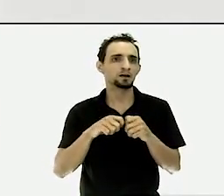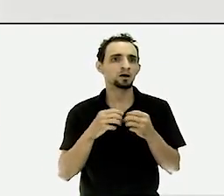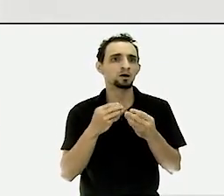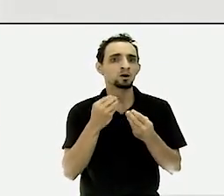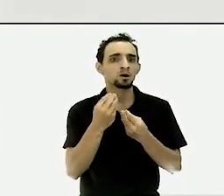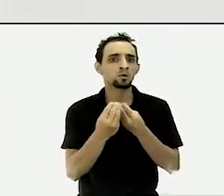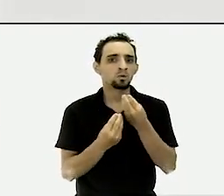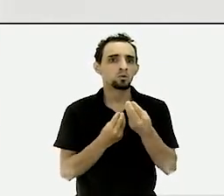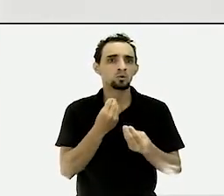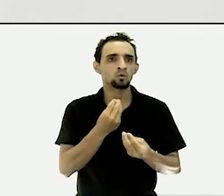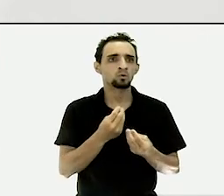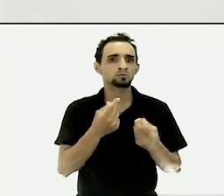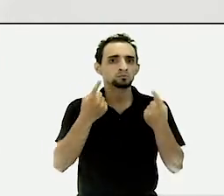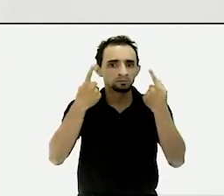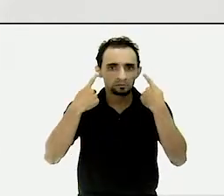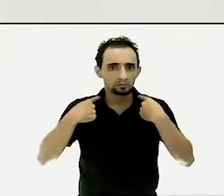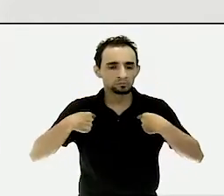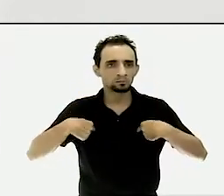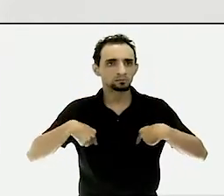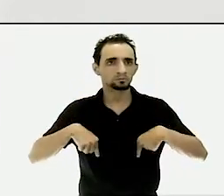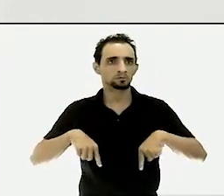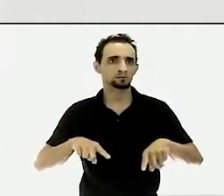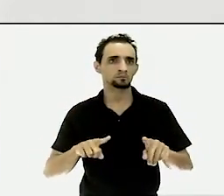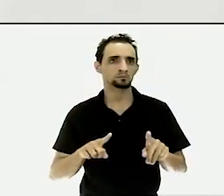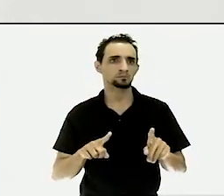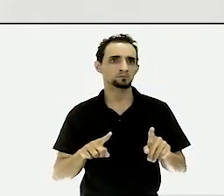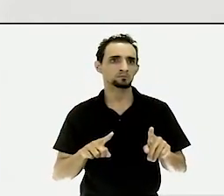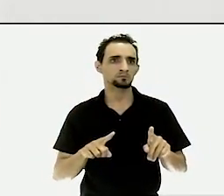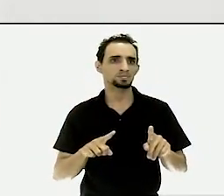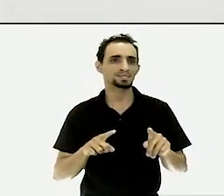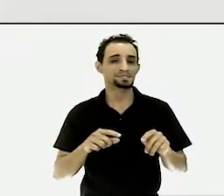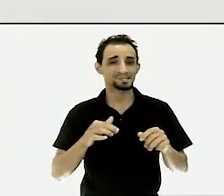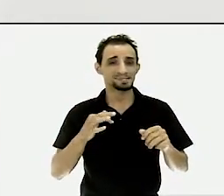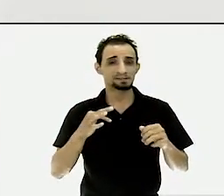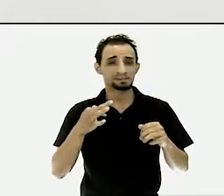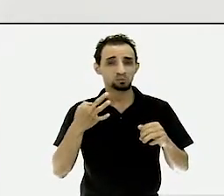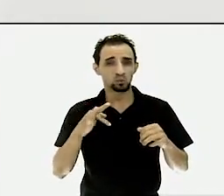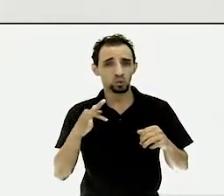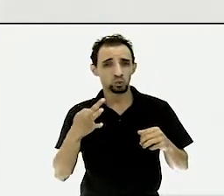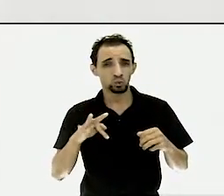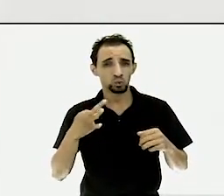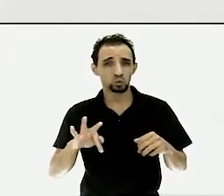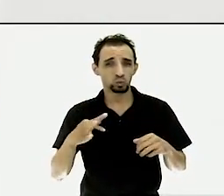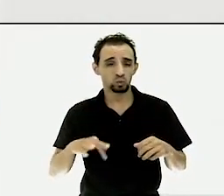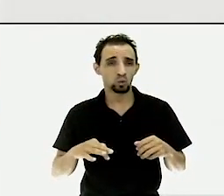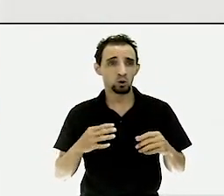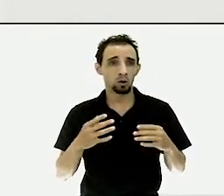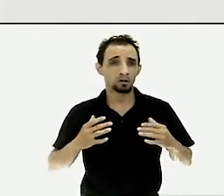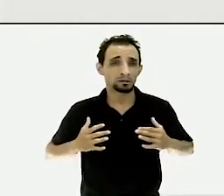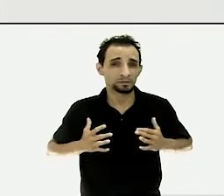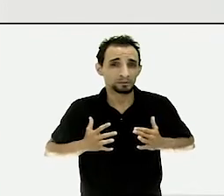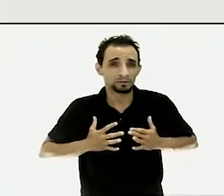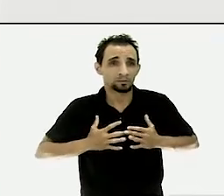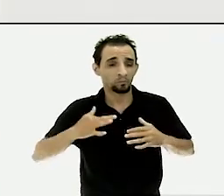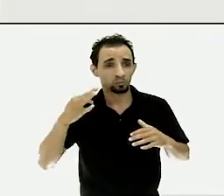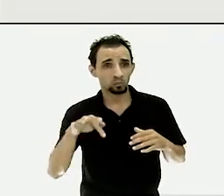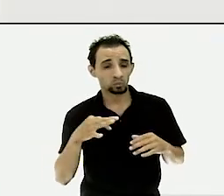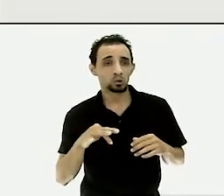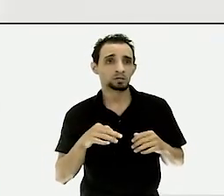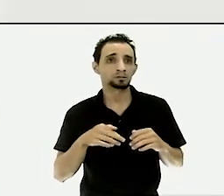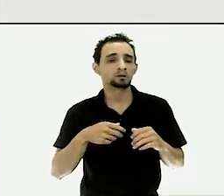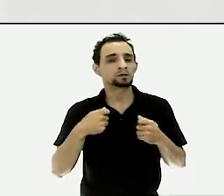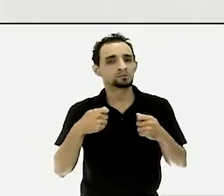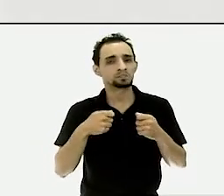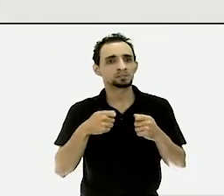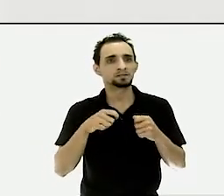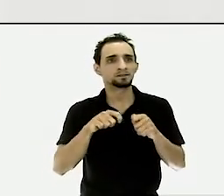dia. Falou, vou tentar para vocês. Não anuncie, porque depois não dá certo, fica feio. Até gostei. Ano que vem, ano da eleição, todo